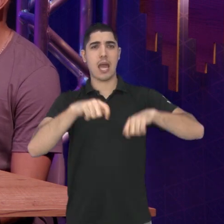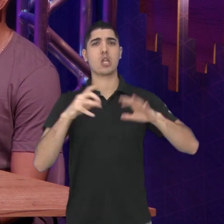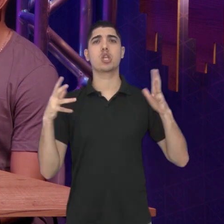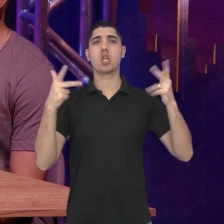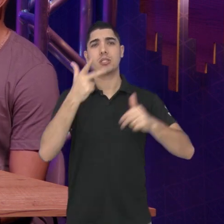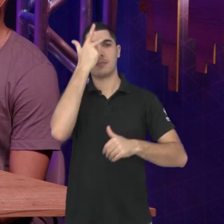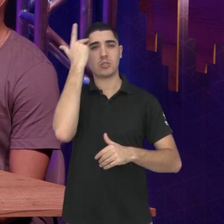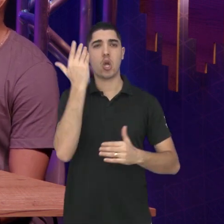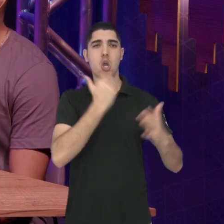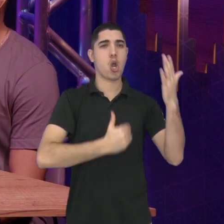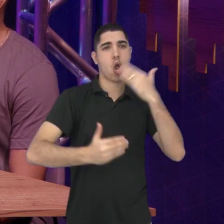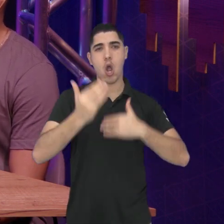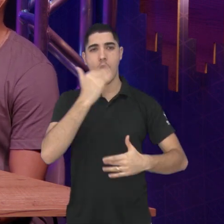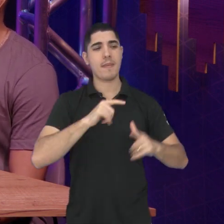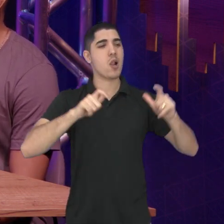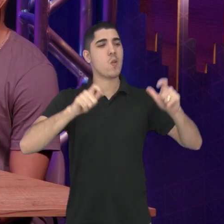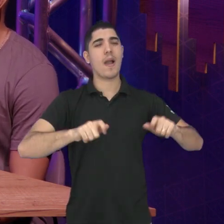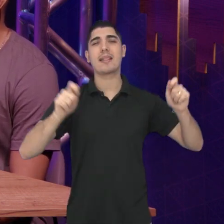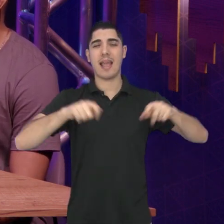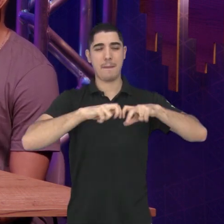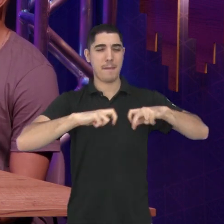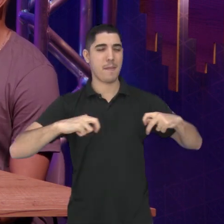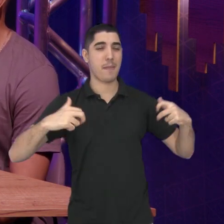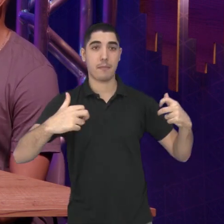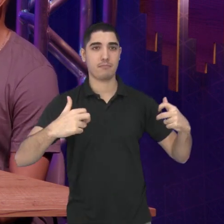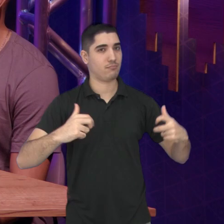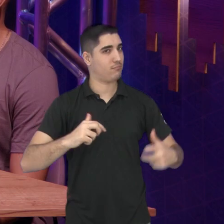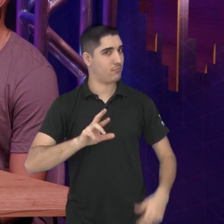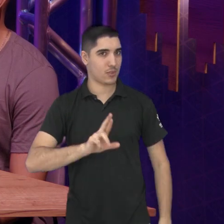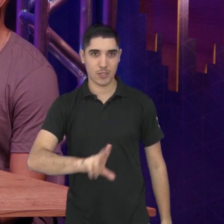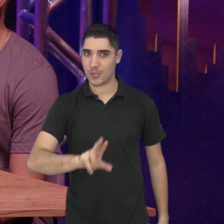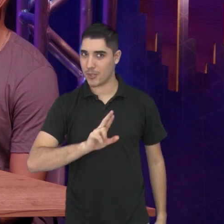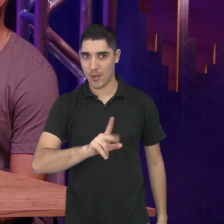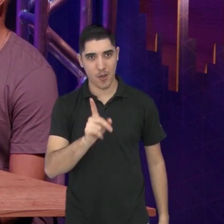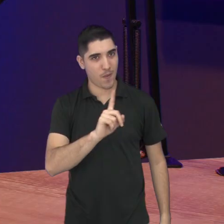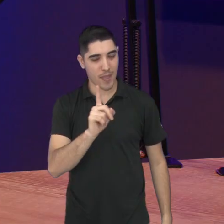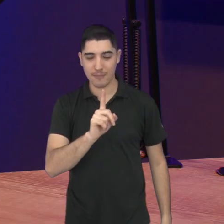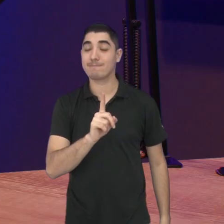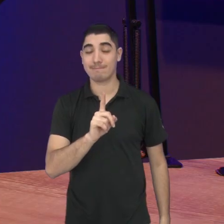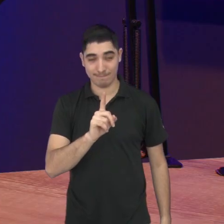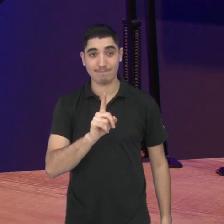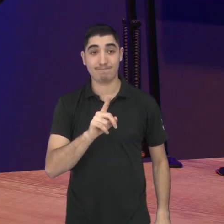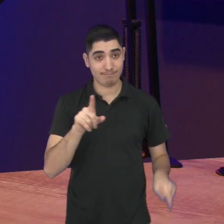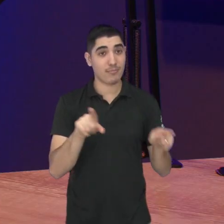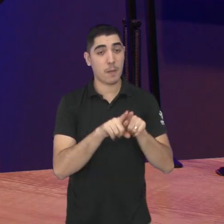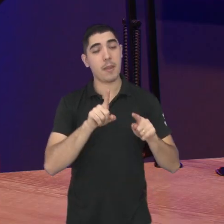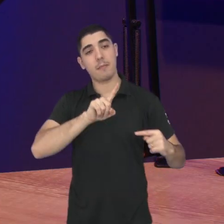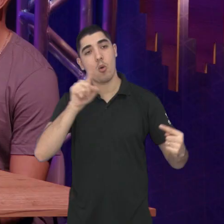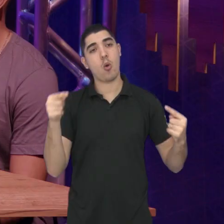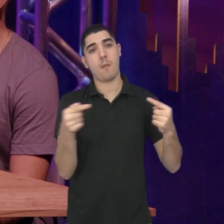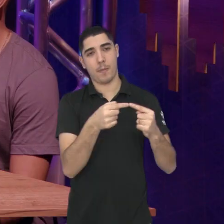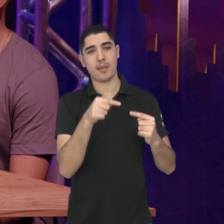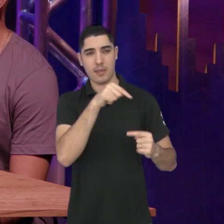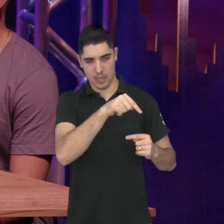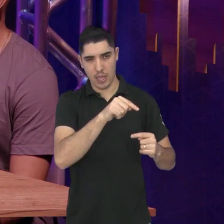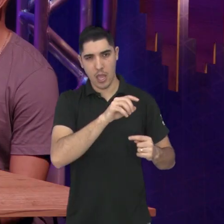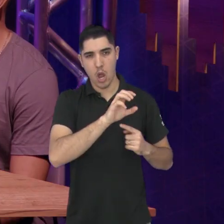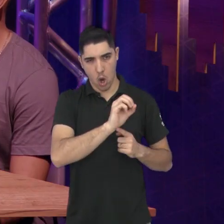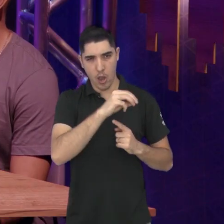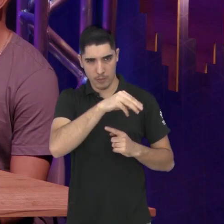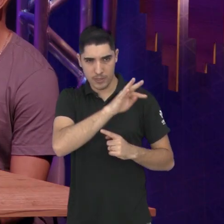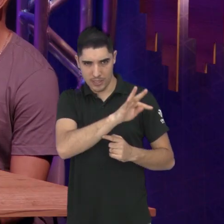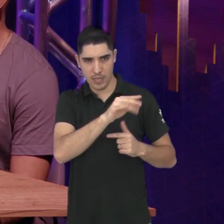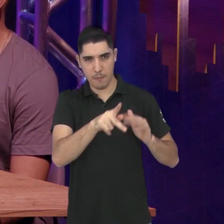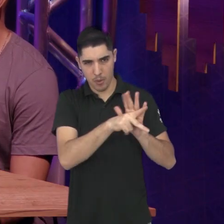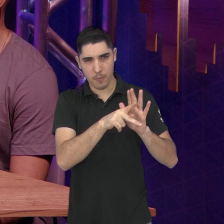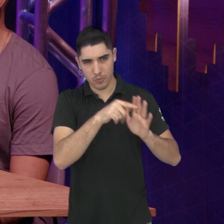comida para todo mundo, né, que teria espaço para todo mundo, só que não é bem assim. E isso bate também com um dado que a gente tem da Organização